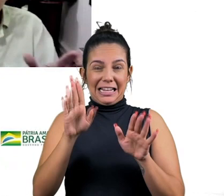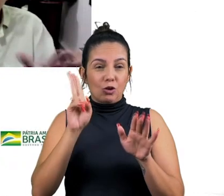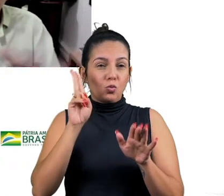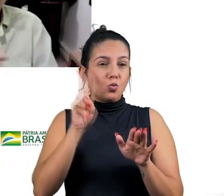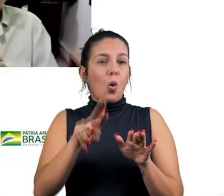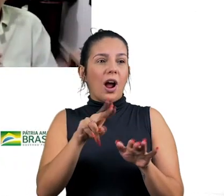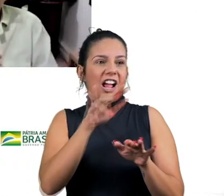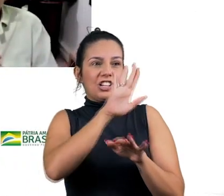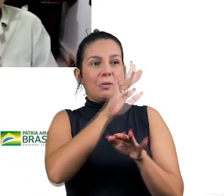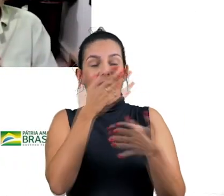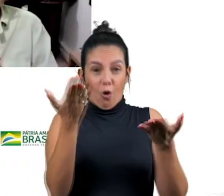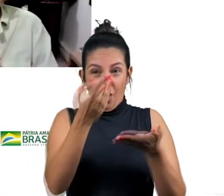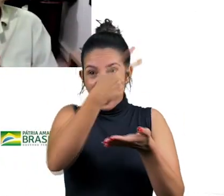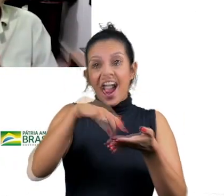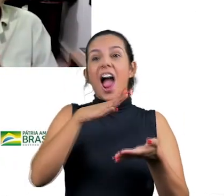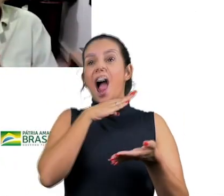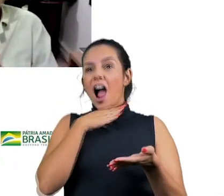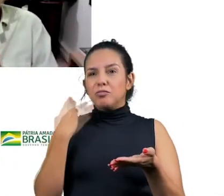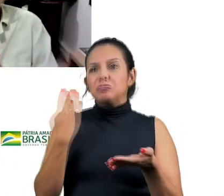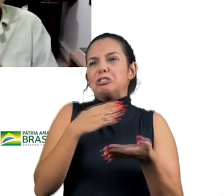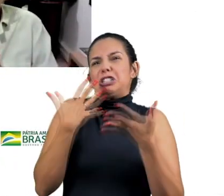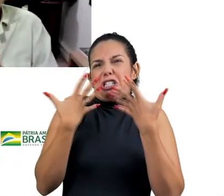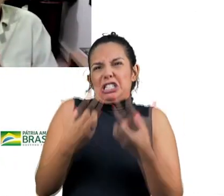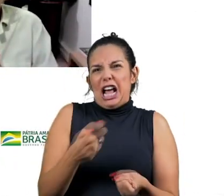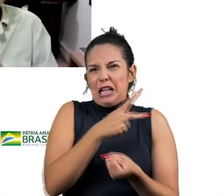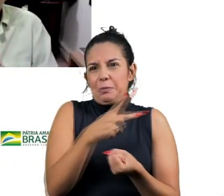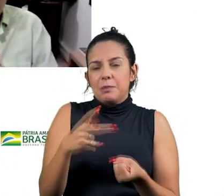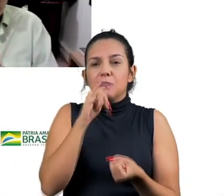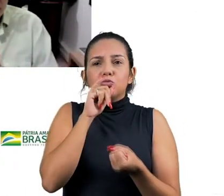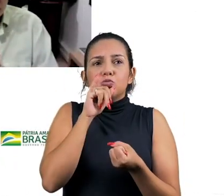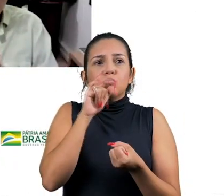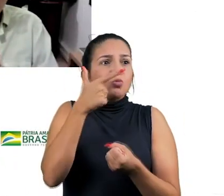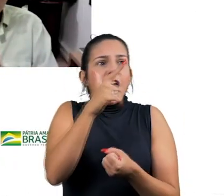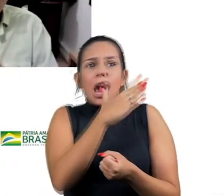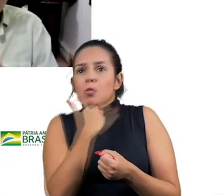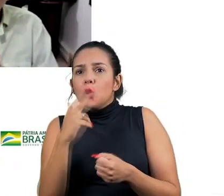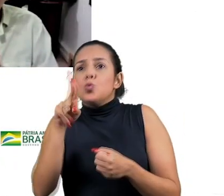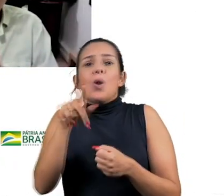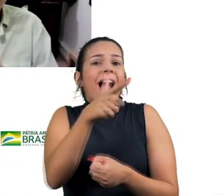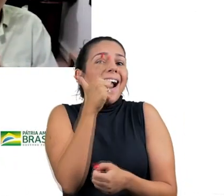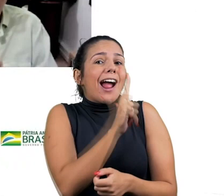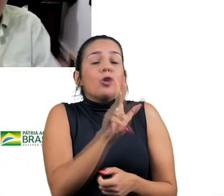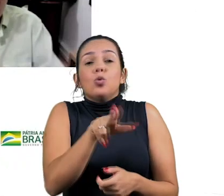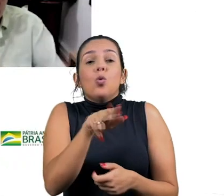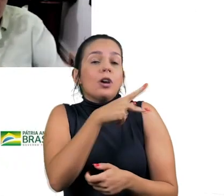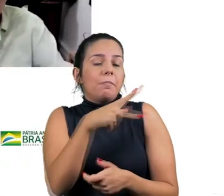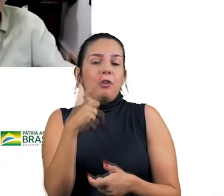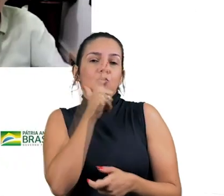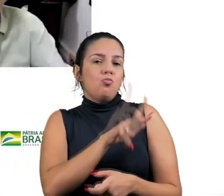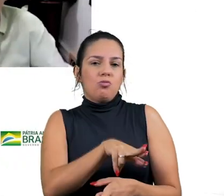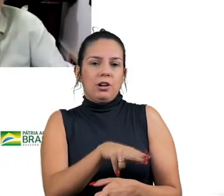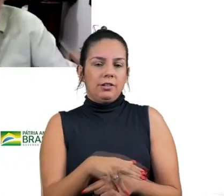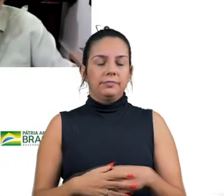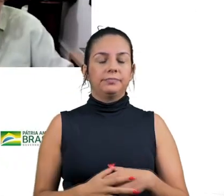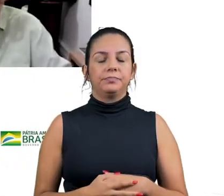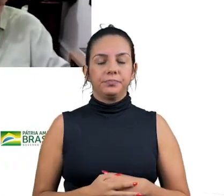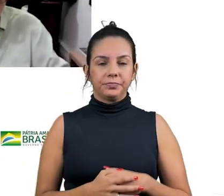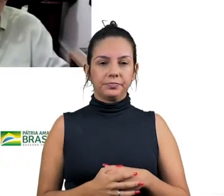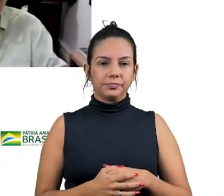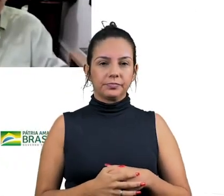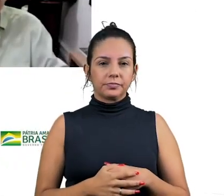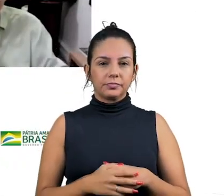tempos normais, né? Você faria uma diferença, Sérgio? Desculpe me te interrompendo, que foi meu Não, claro, né? Isso aqui é bom,